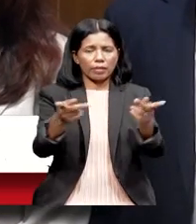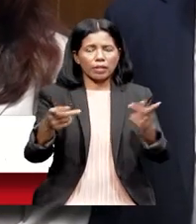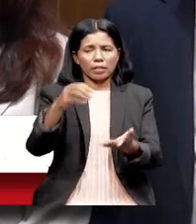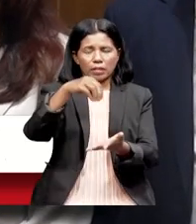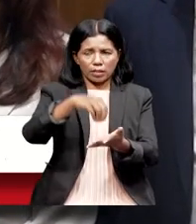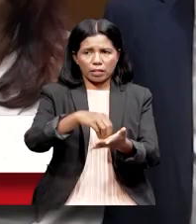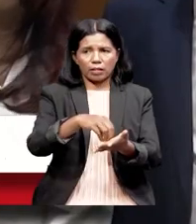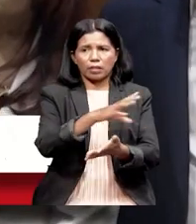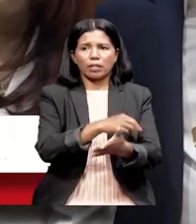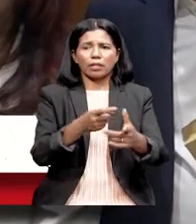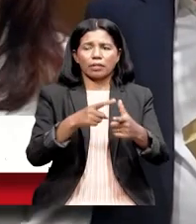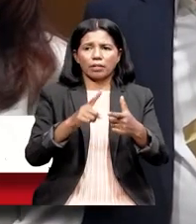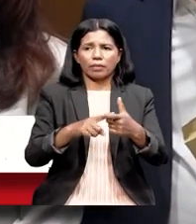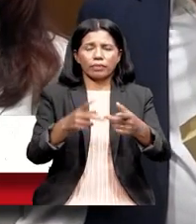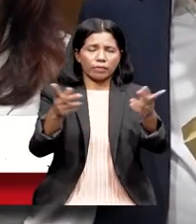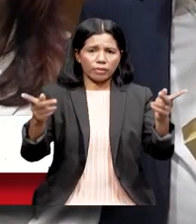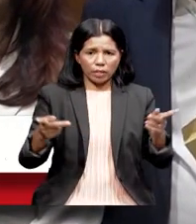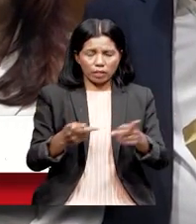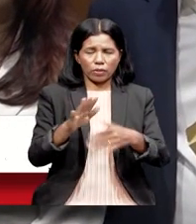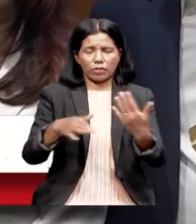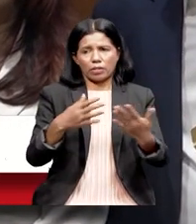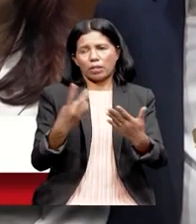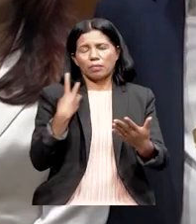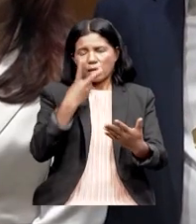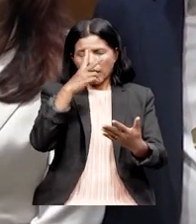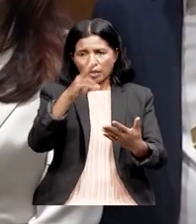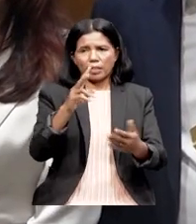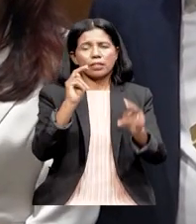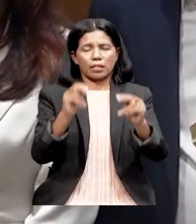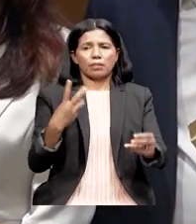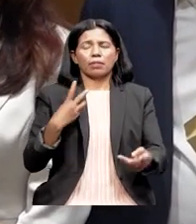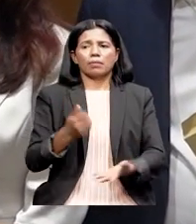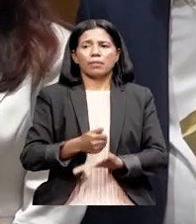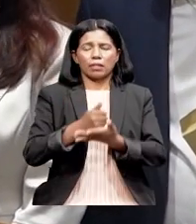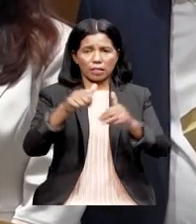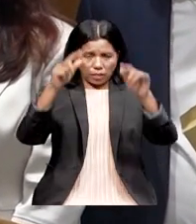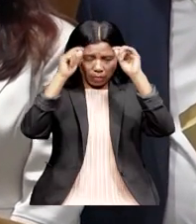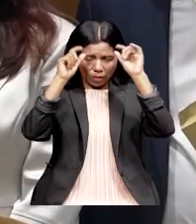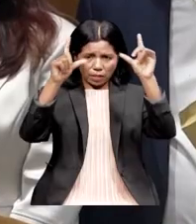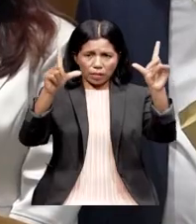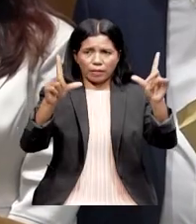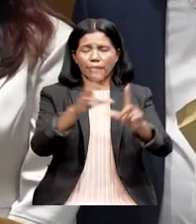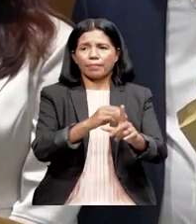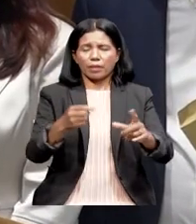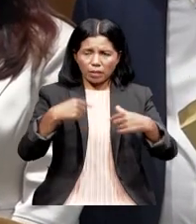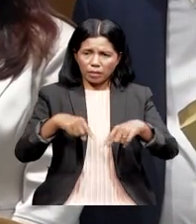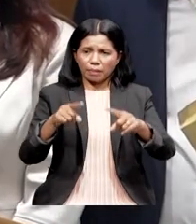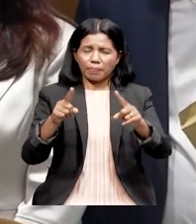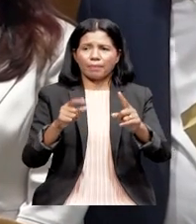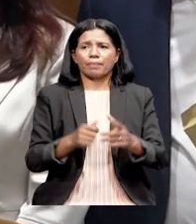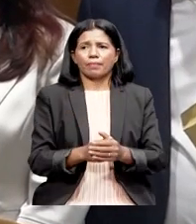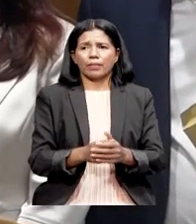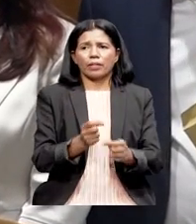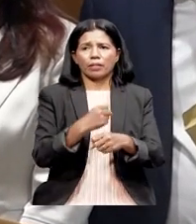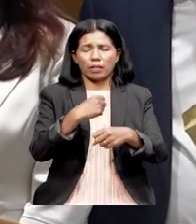aqui uma variedade de negócios potenciais aqui em Timor-Leste, vamos explorar e vamos ver se fazemos este